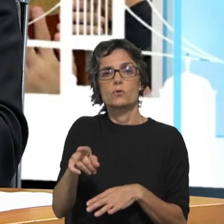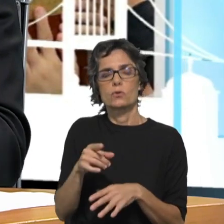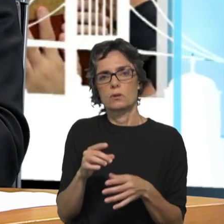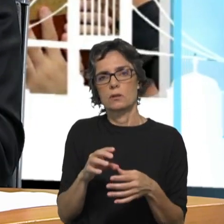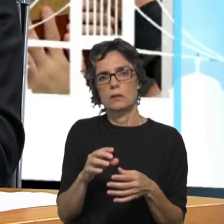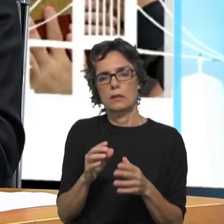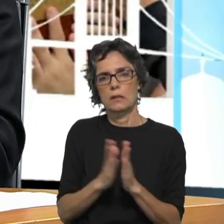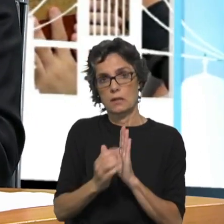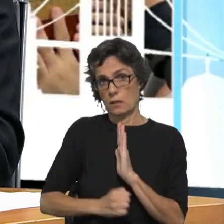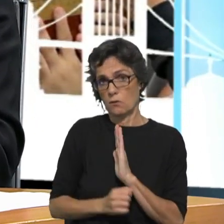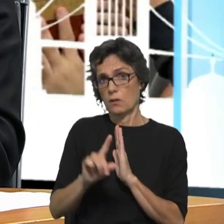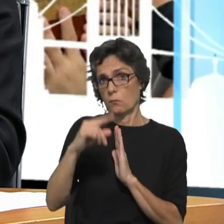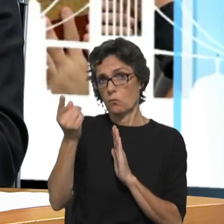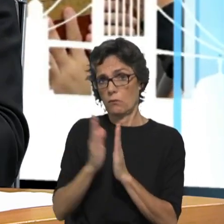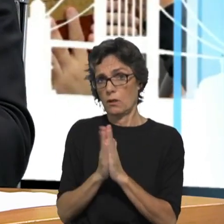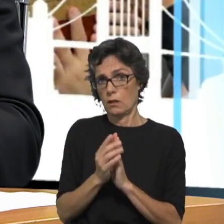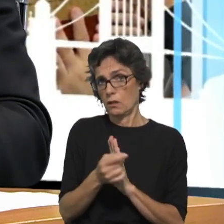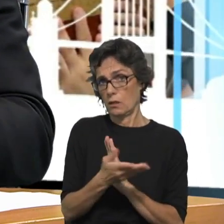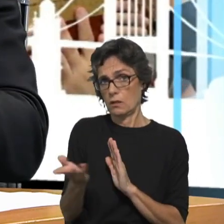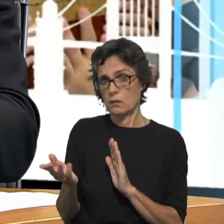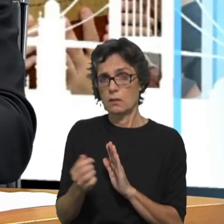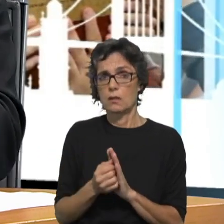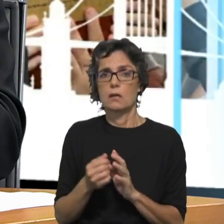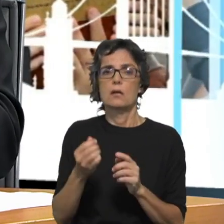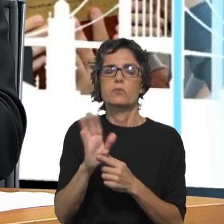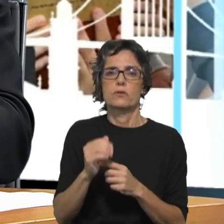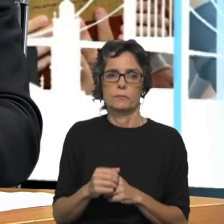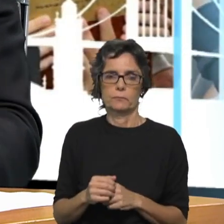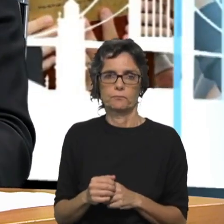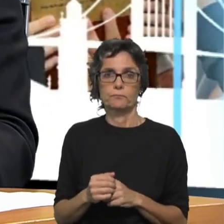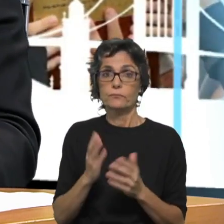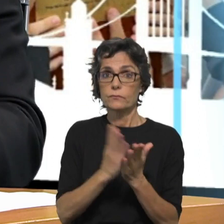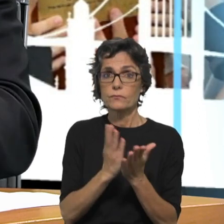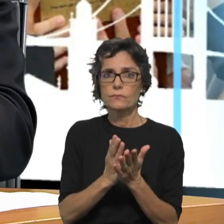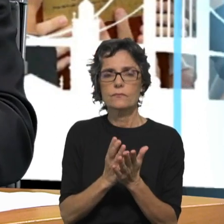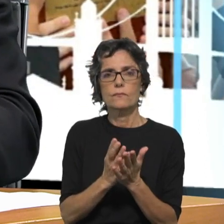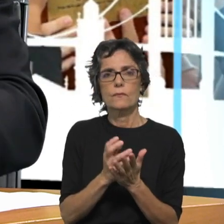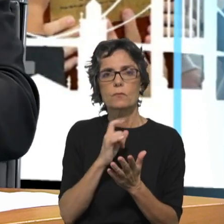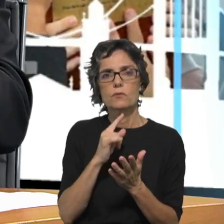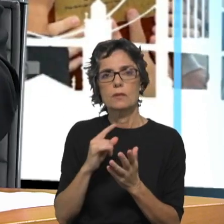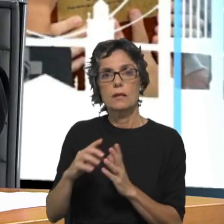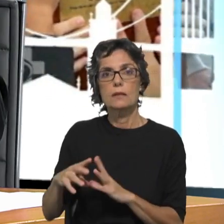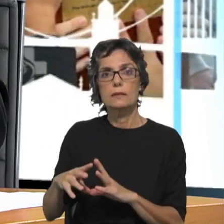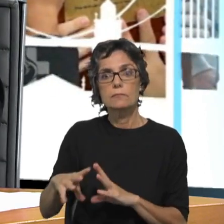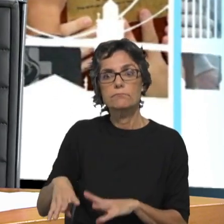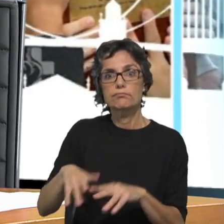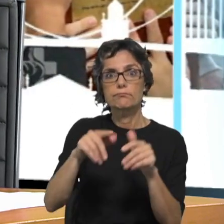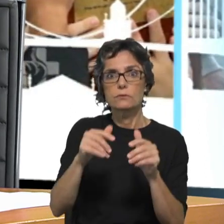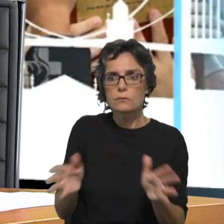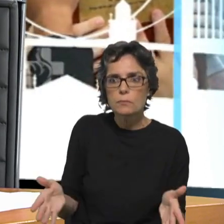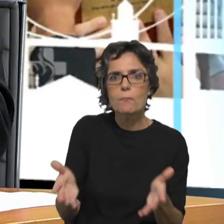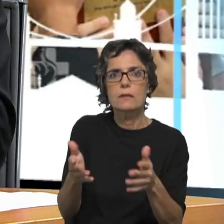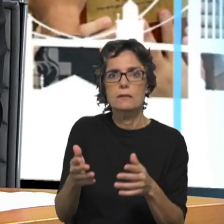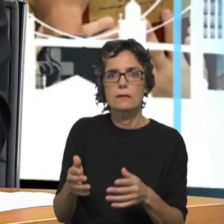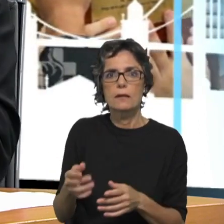Católica, mas de outras igrejas, por exemplo, desenvolver, e mesmo para as escolas, desenvolver a participação efetiva dos